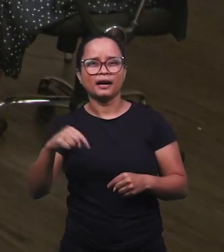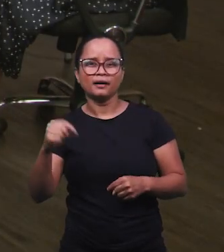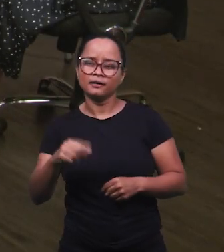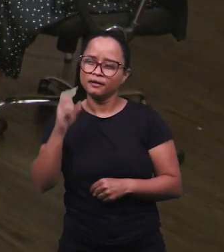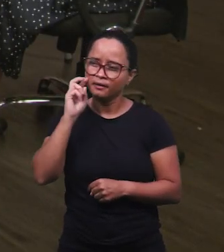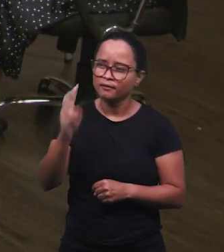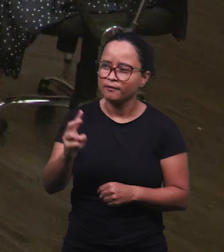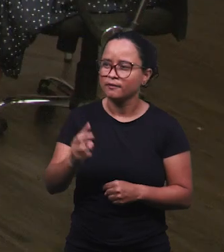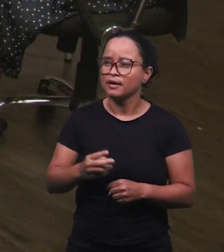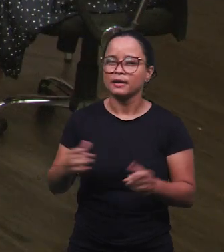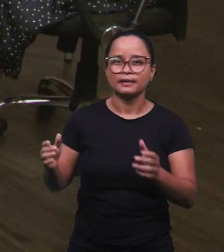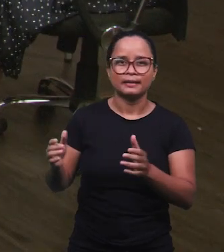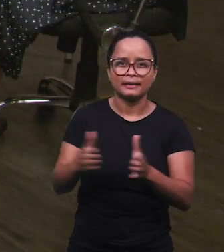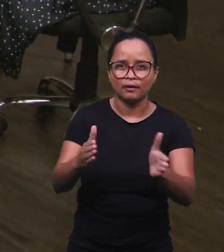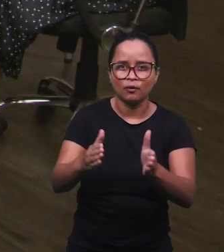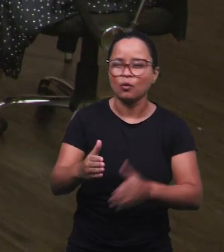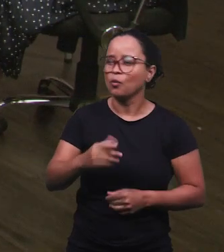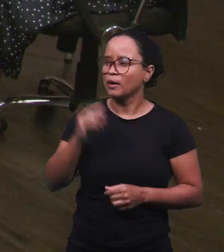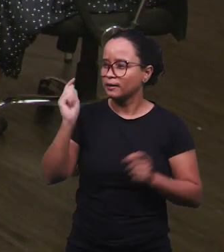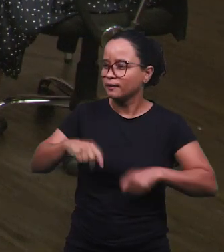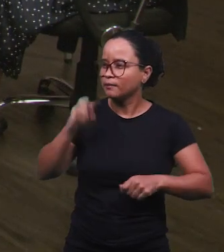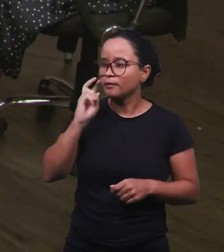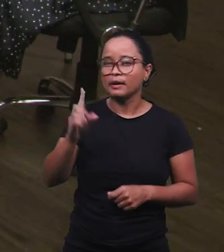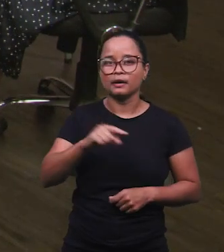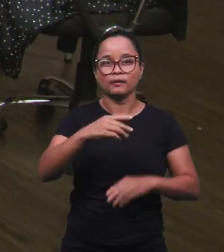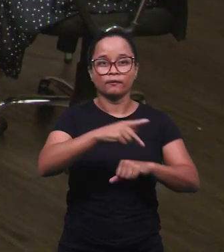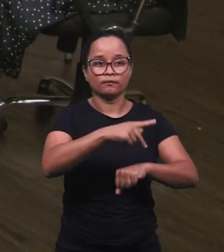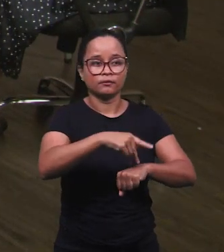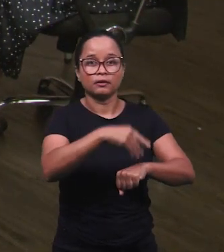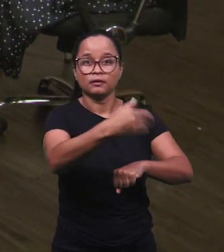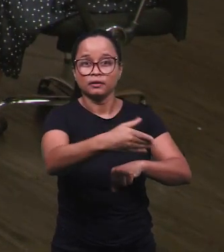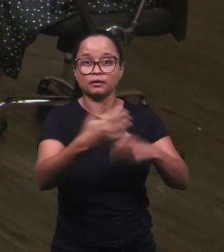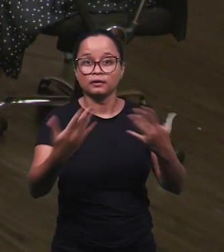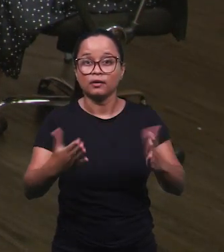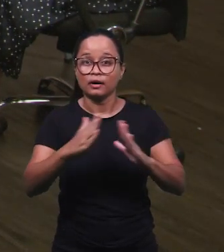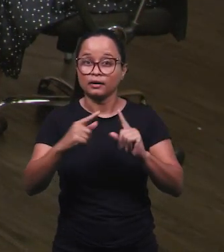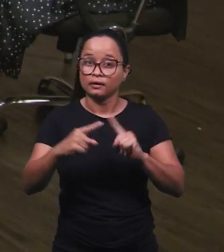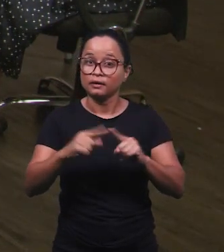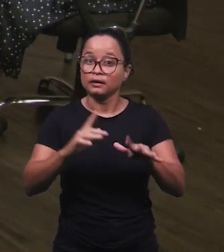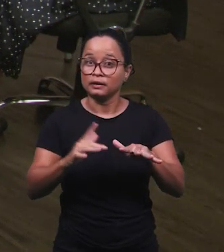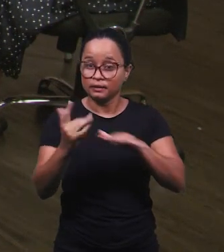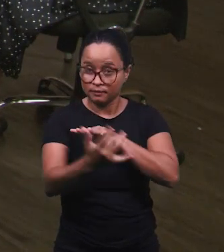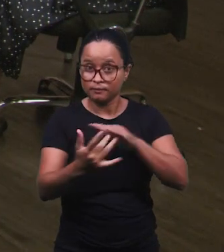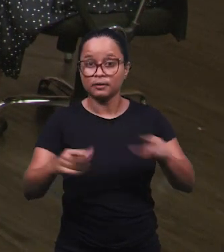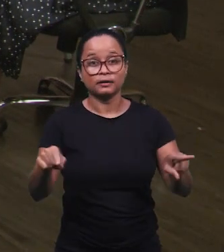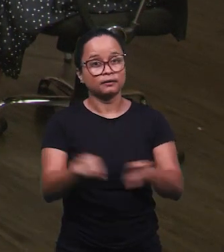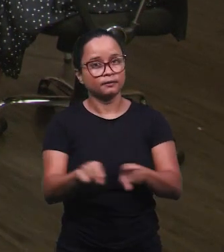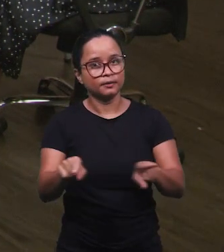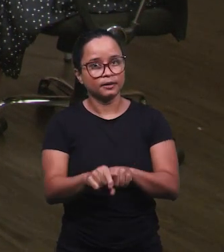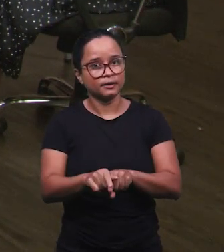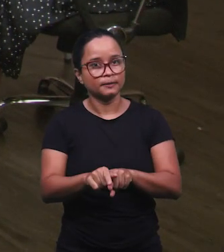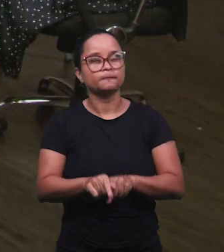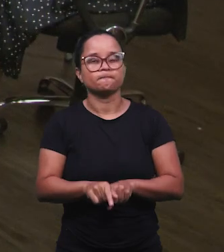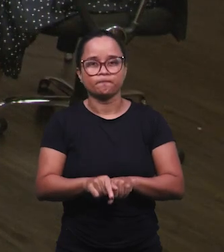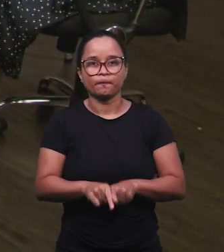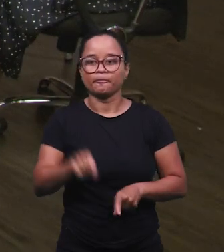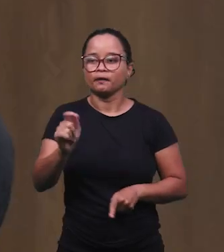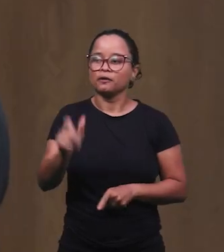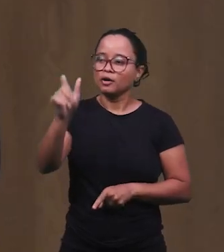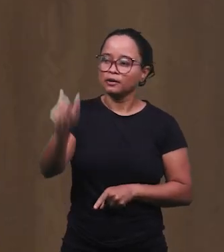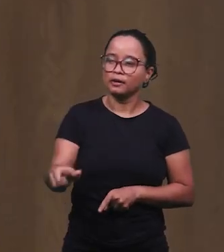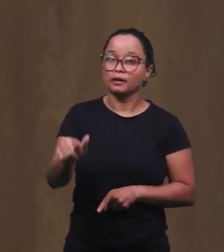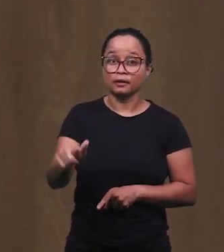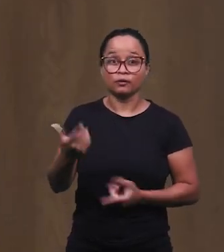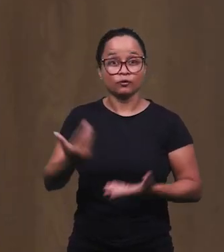aqui o pessoal lá não se vê. Então a igreja na rede social, ela também ela aquece o irmão